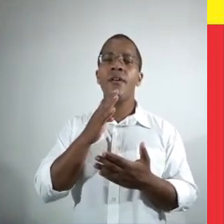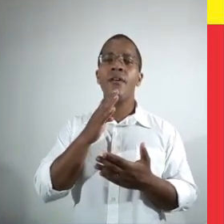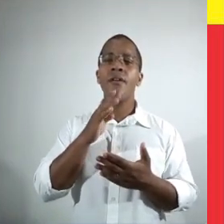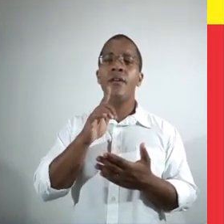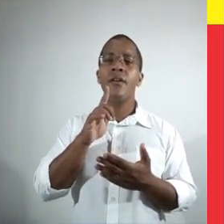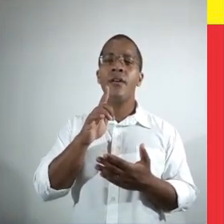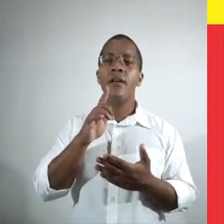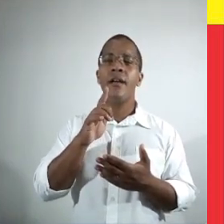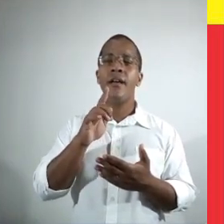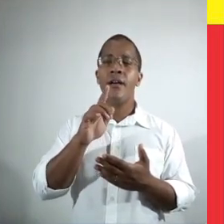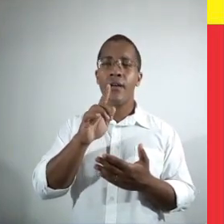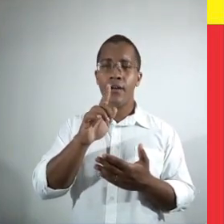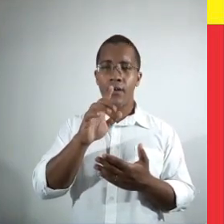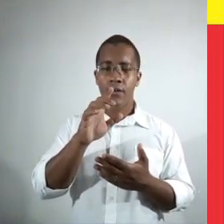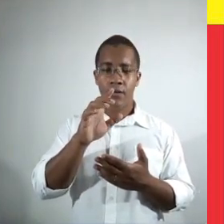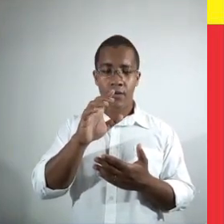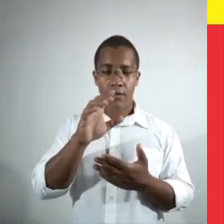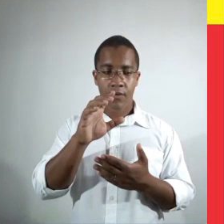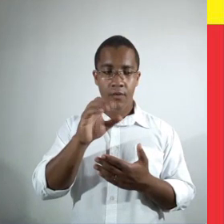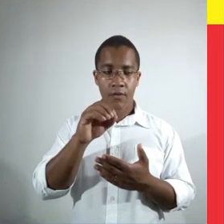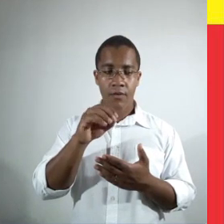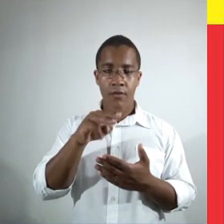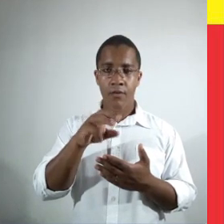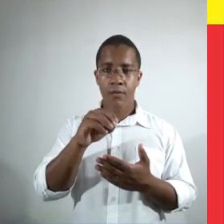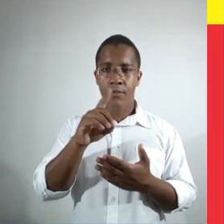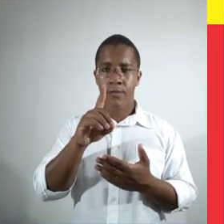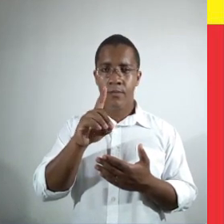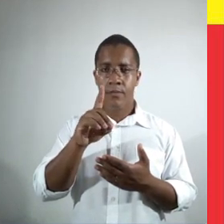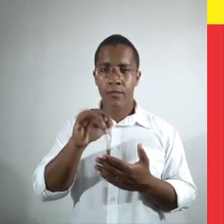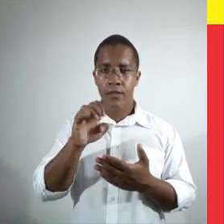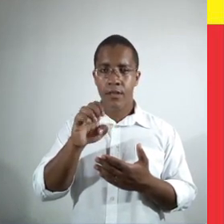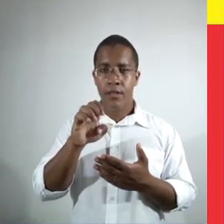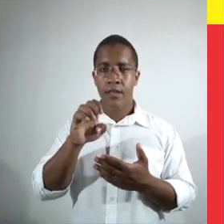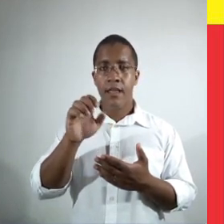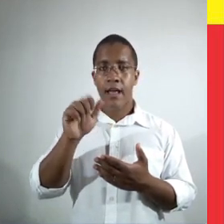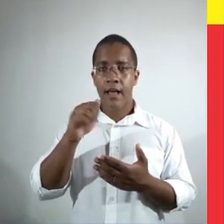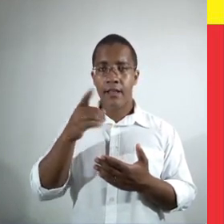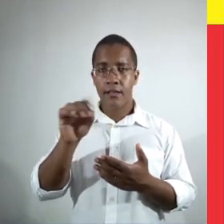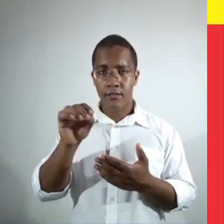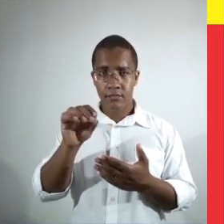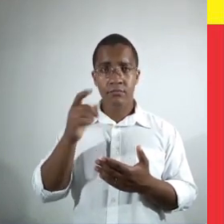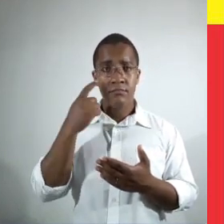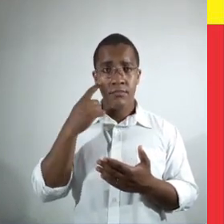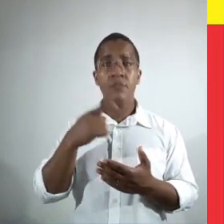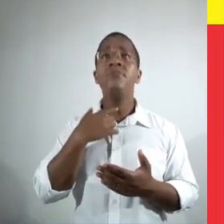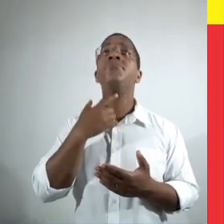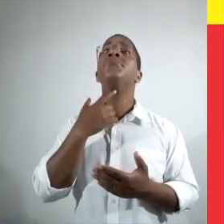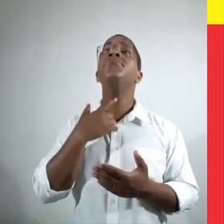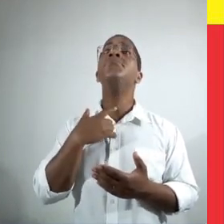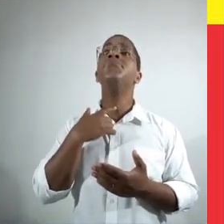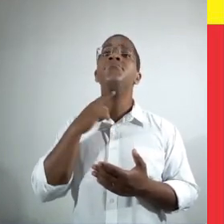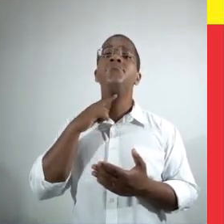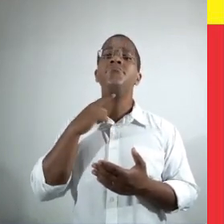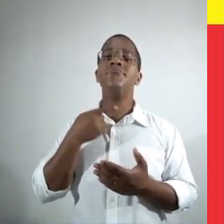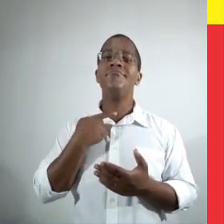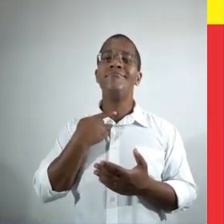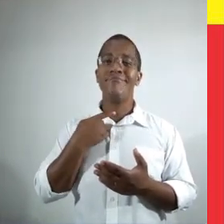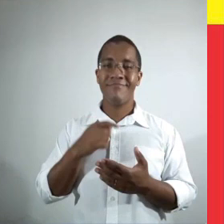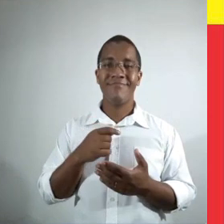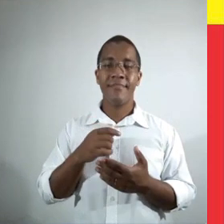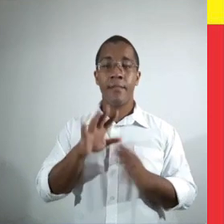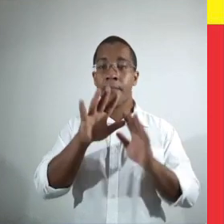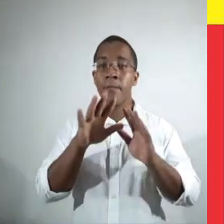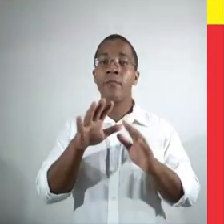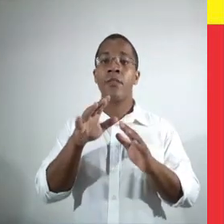de Adão. Pomo de Adão vai ser desenvolvido no menino. É o que vai colaborar na questão da